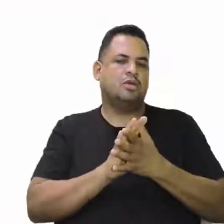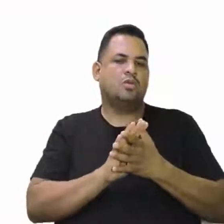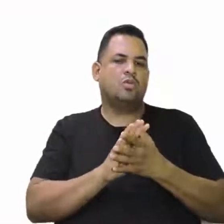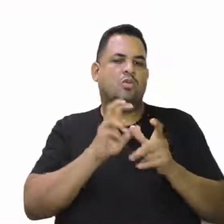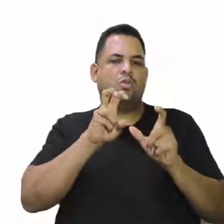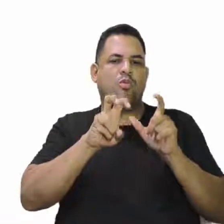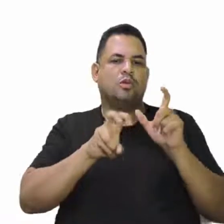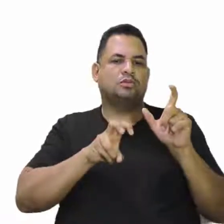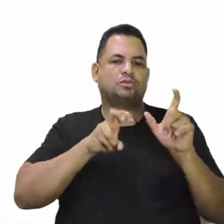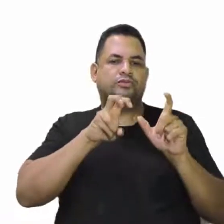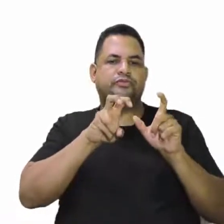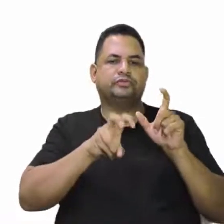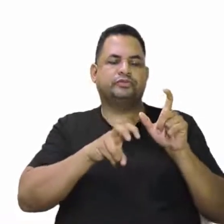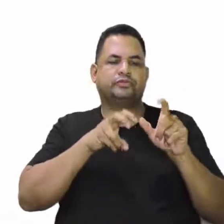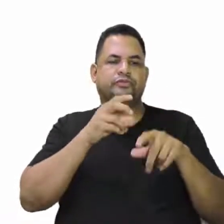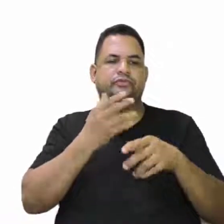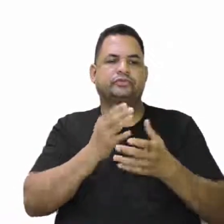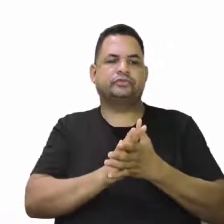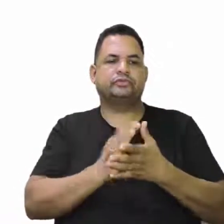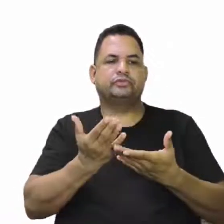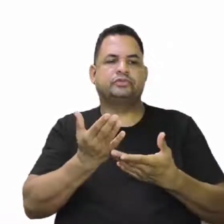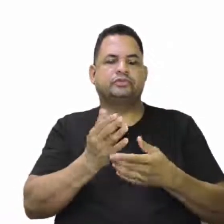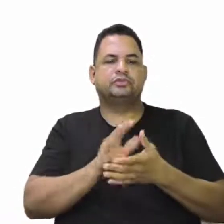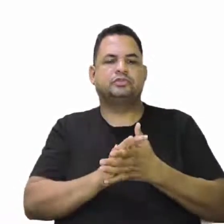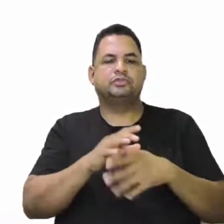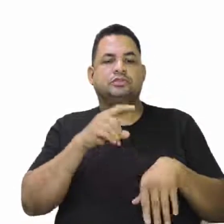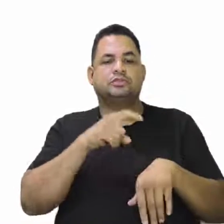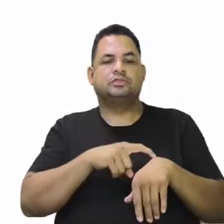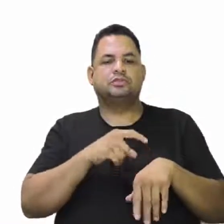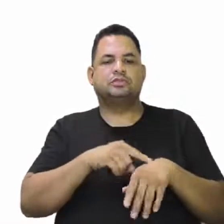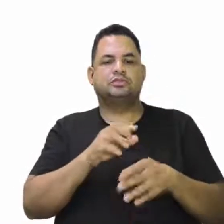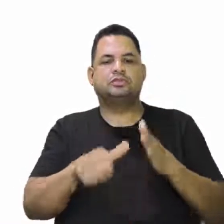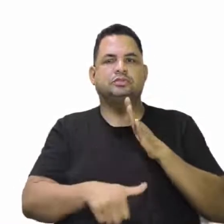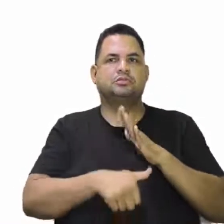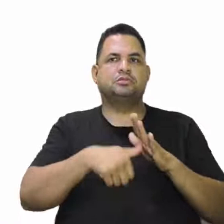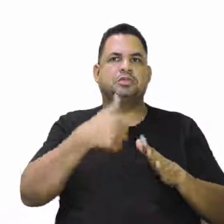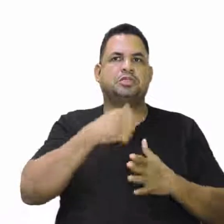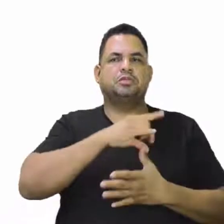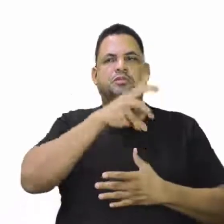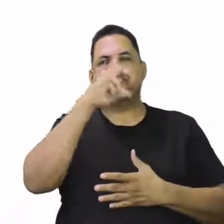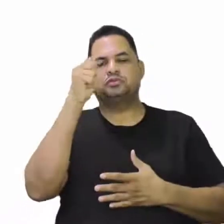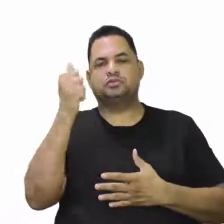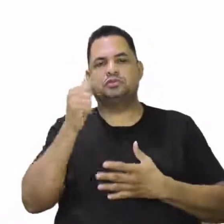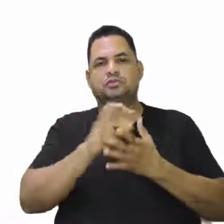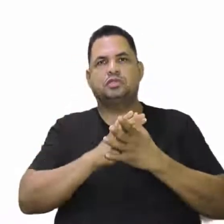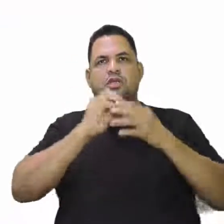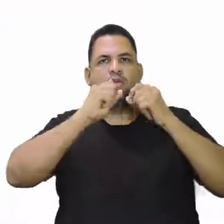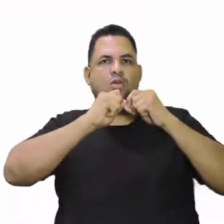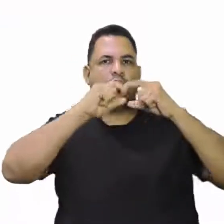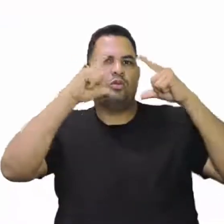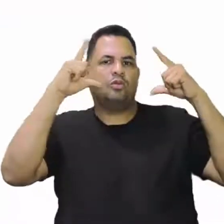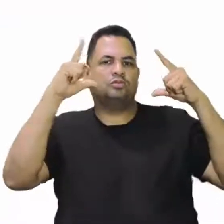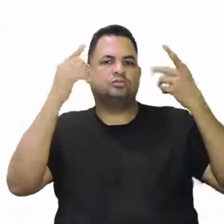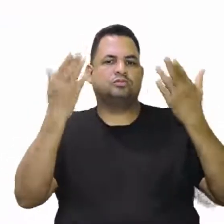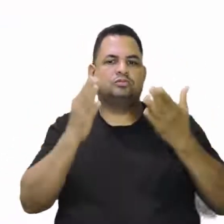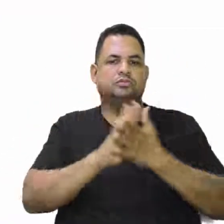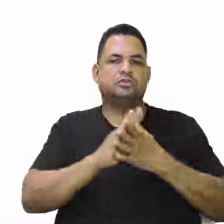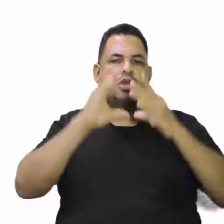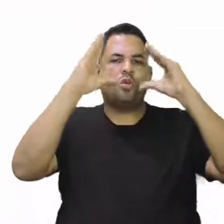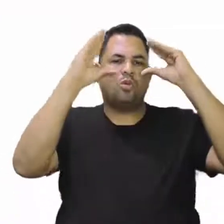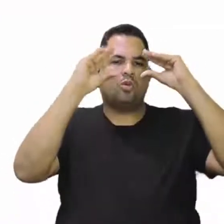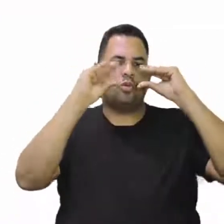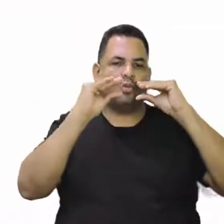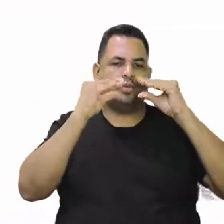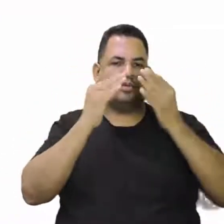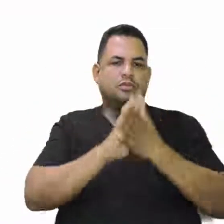eu posso ter ao meio-dia, à primeira luz, à luz do dia, ao anoitecer,